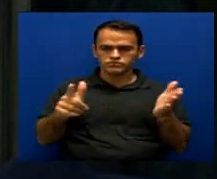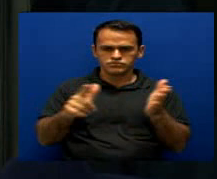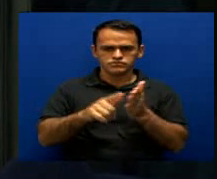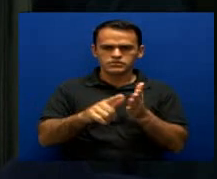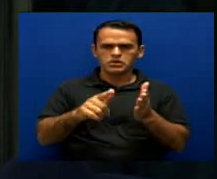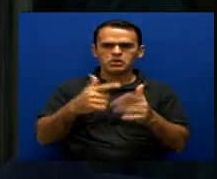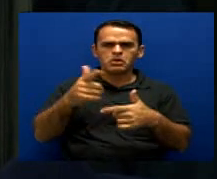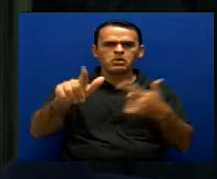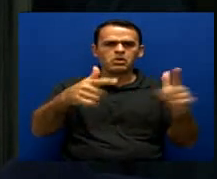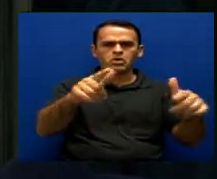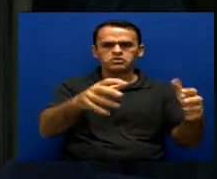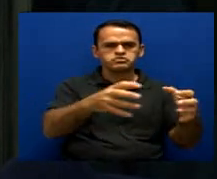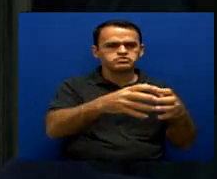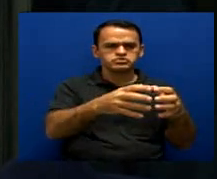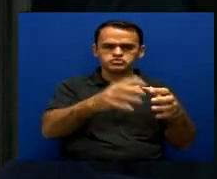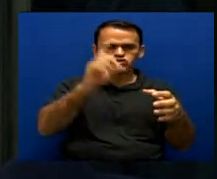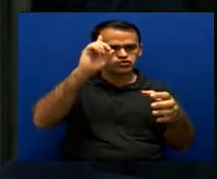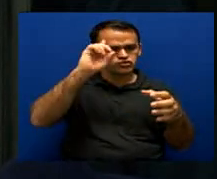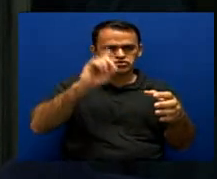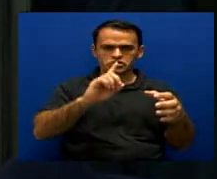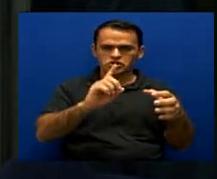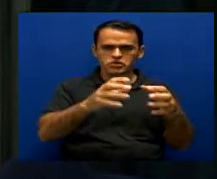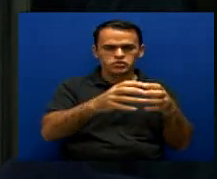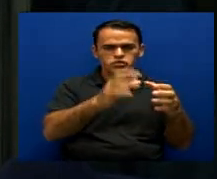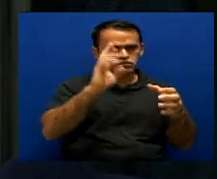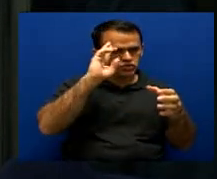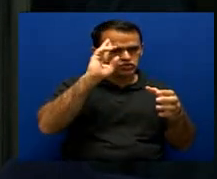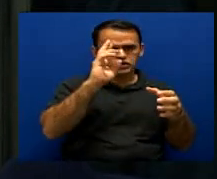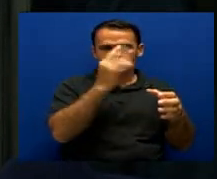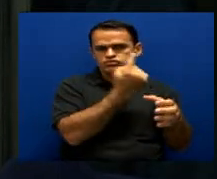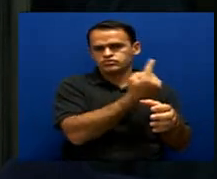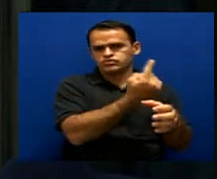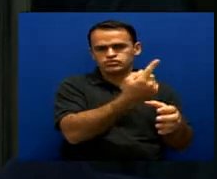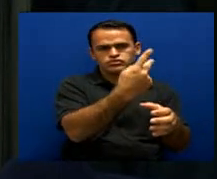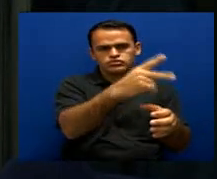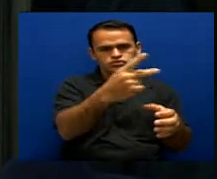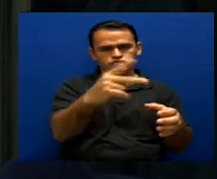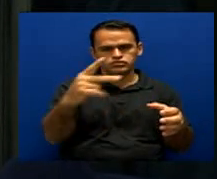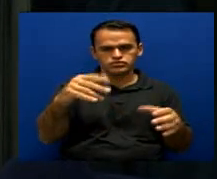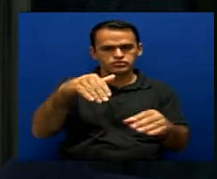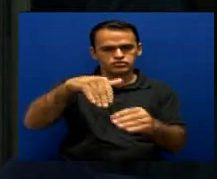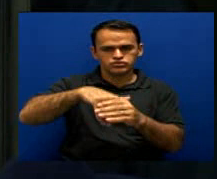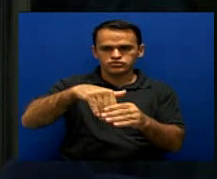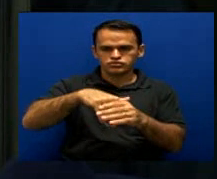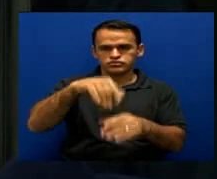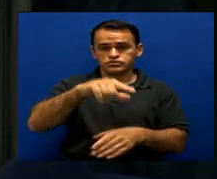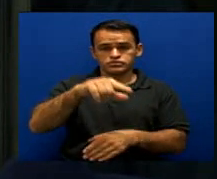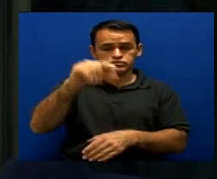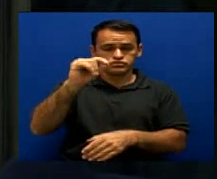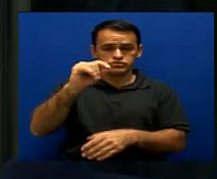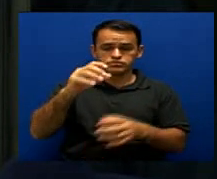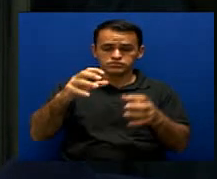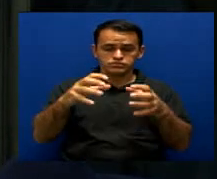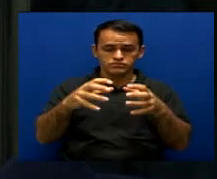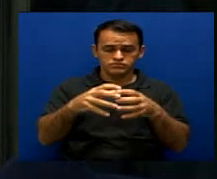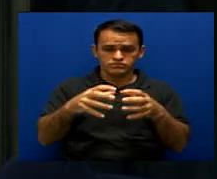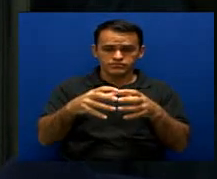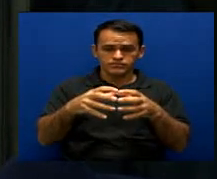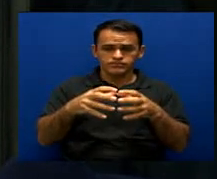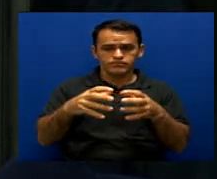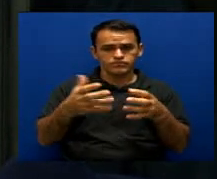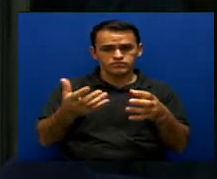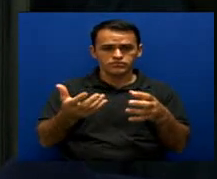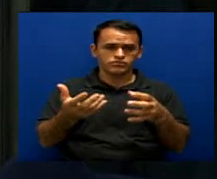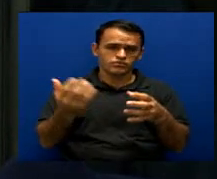sobre os outros segmentos como eu disse é responsabilidade de cada segmento para fazer a sua eleição é mas eu eu